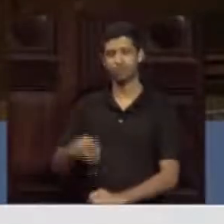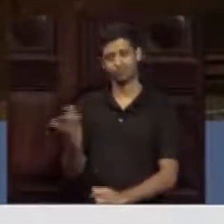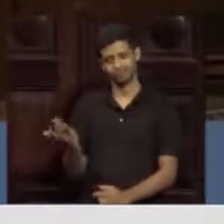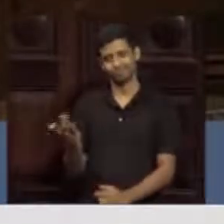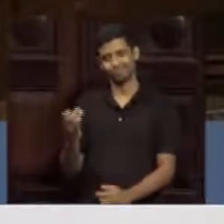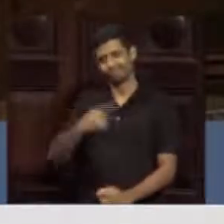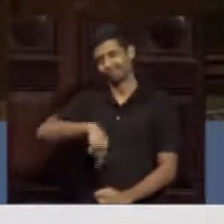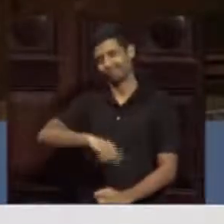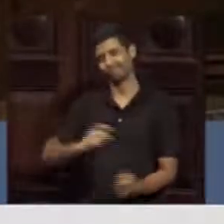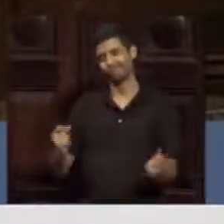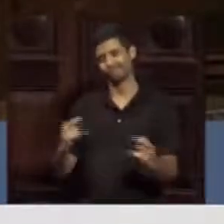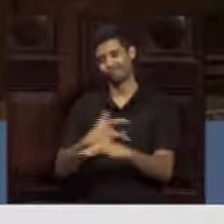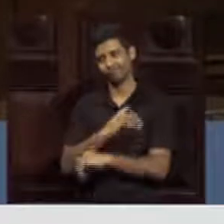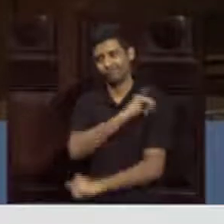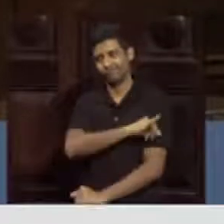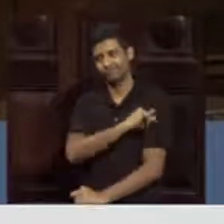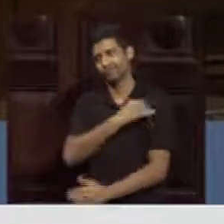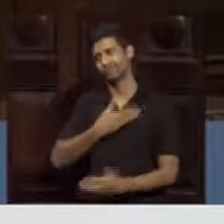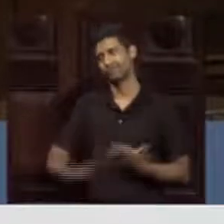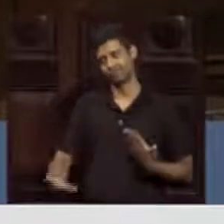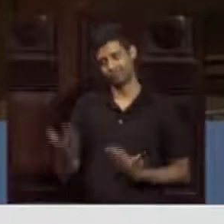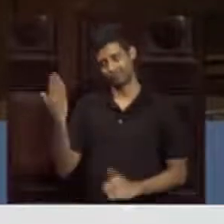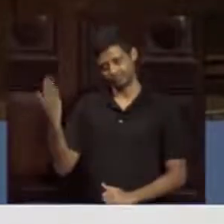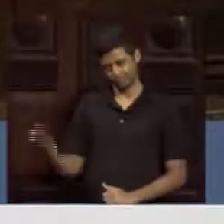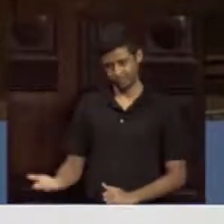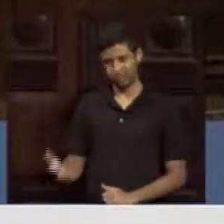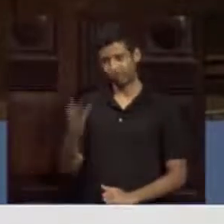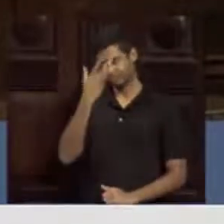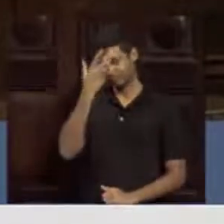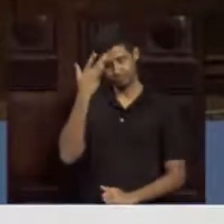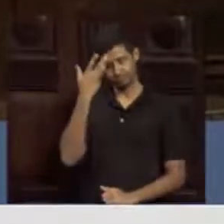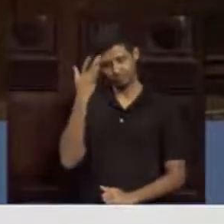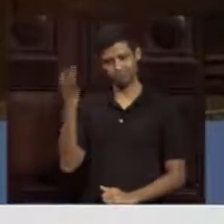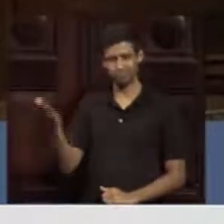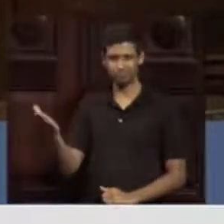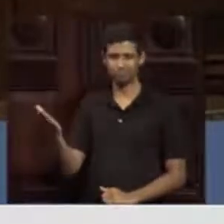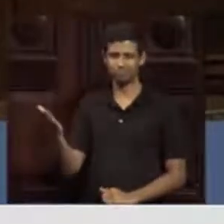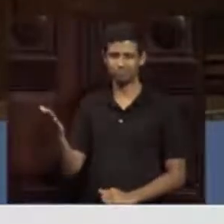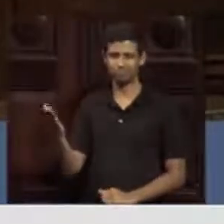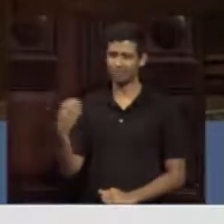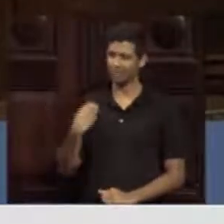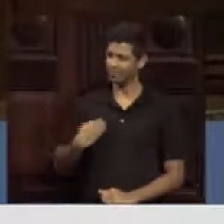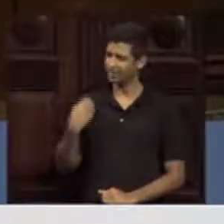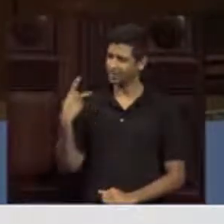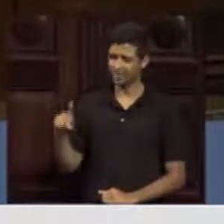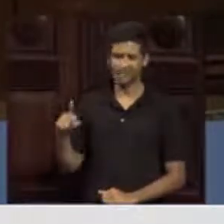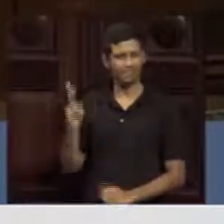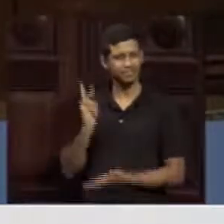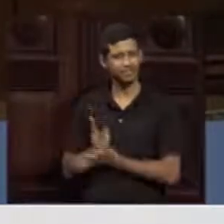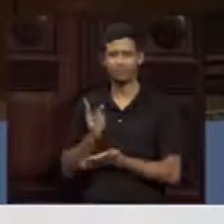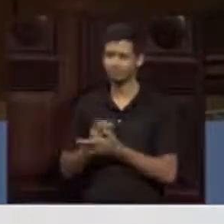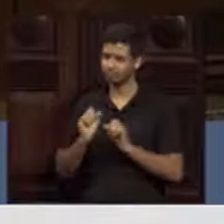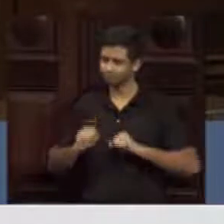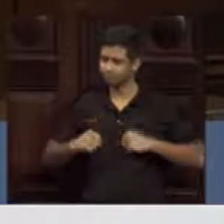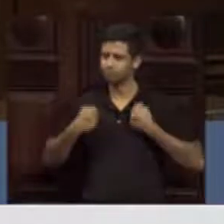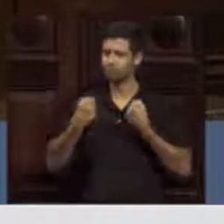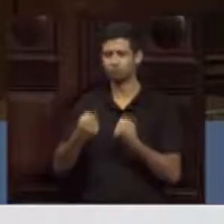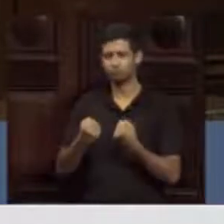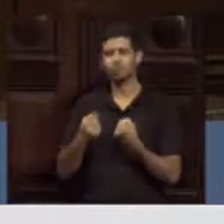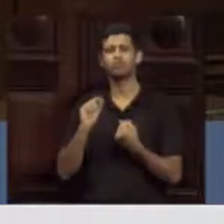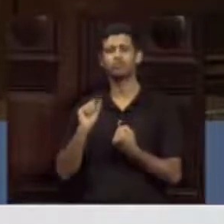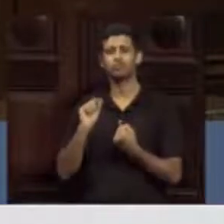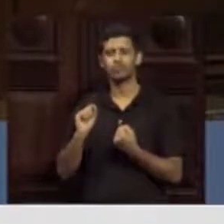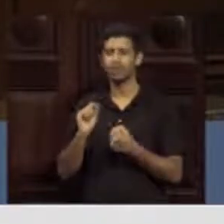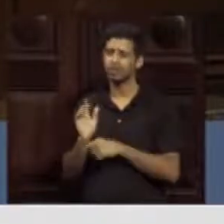perde um grande carioca e uma pessoa que durante grande parte da sua vida se dedicou à academia